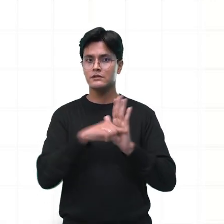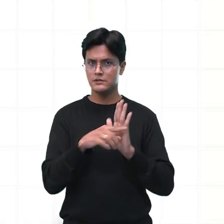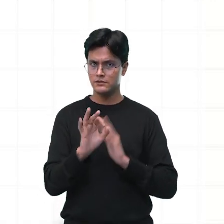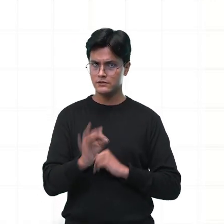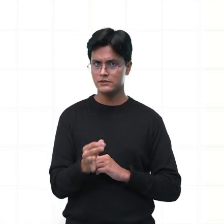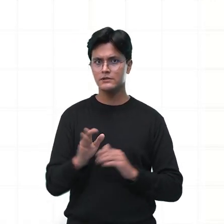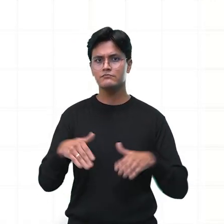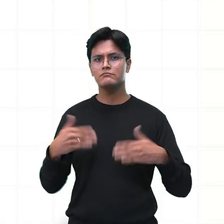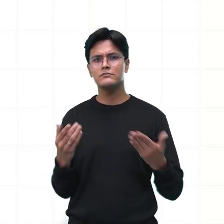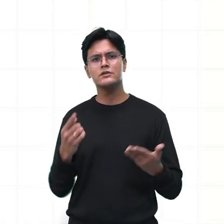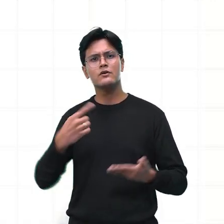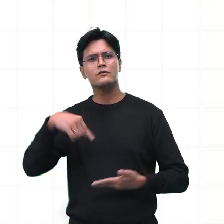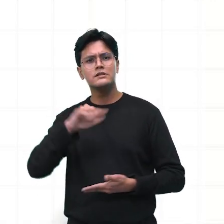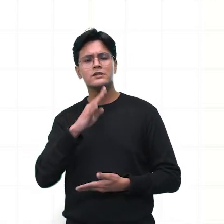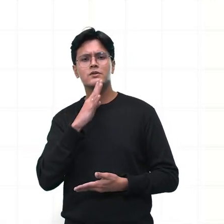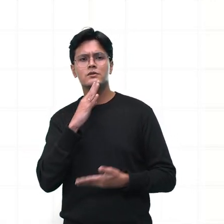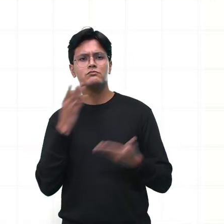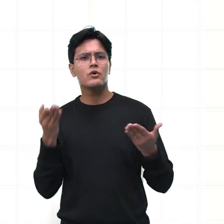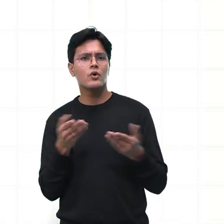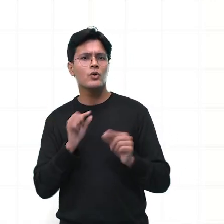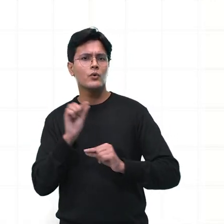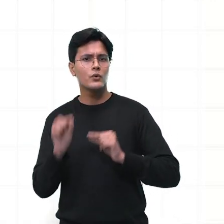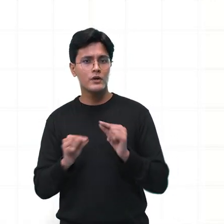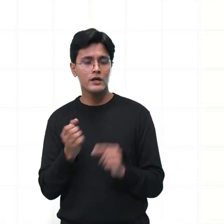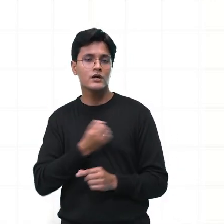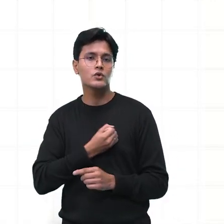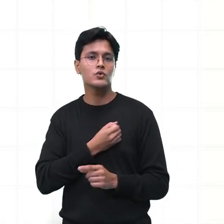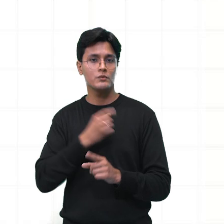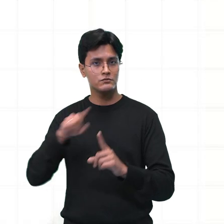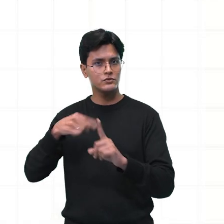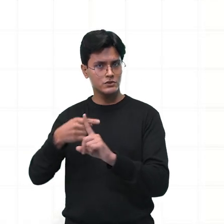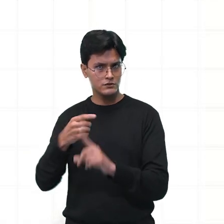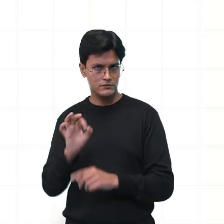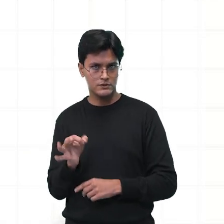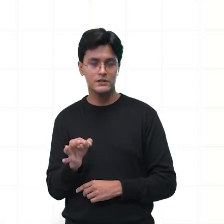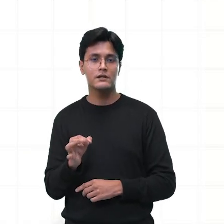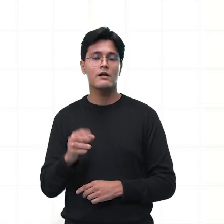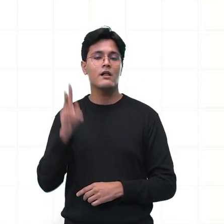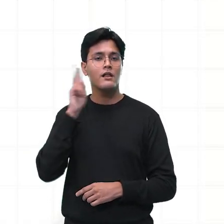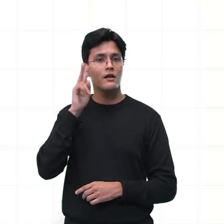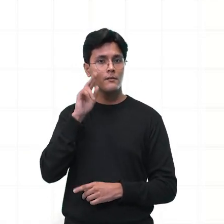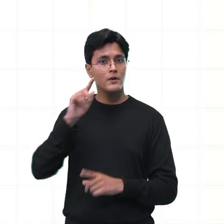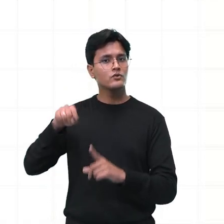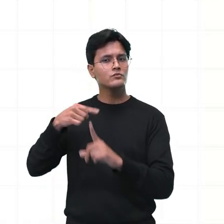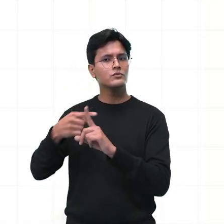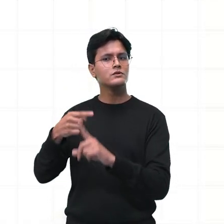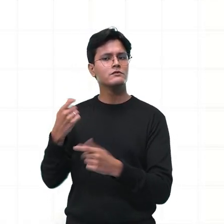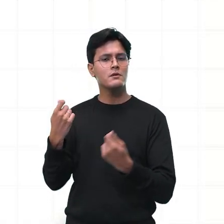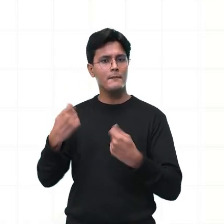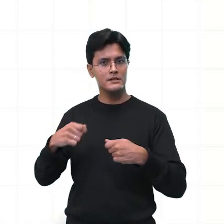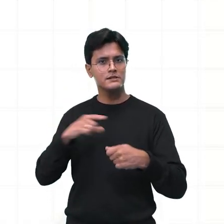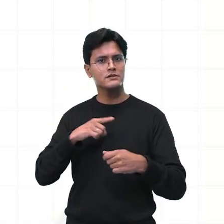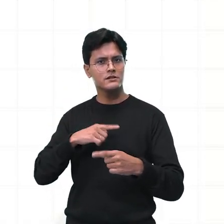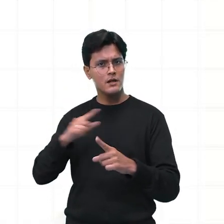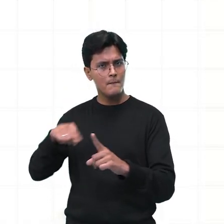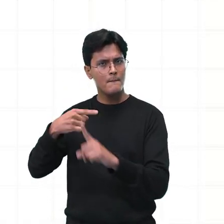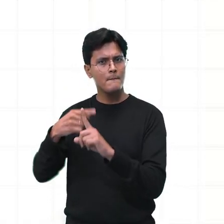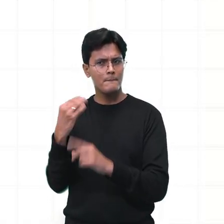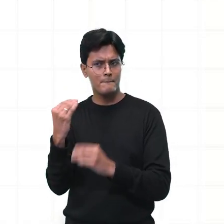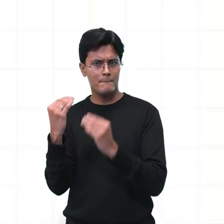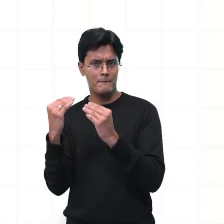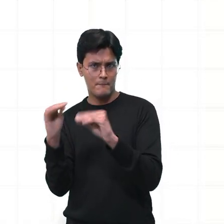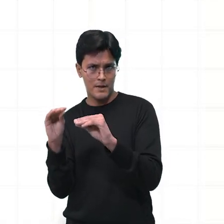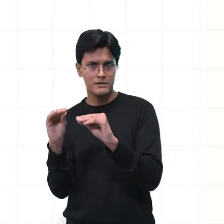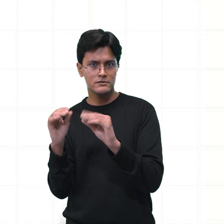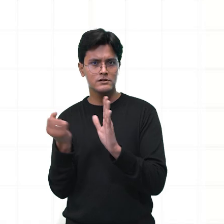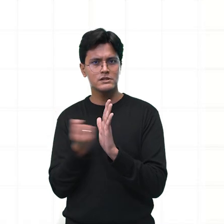que vocês conhecem até agora são os positivos. Lembrando que os positivos não precisam ter esse mais. Se você verificar um